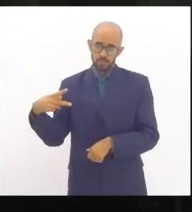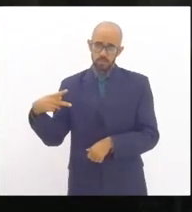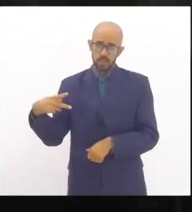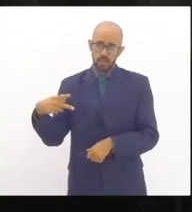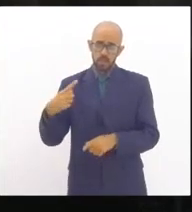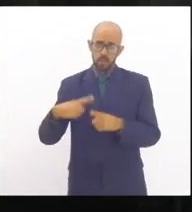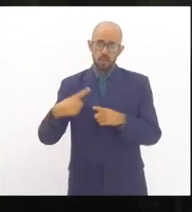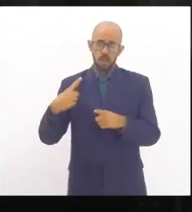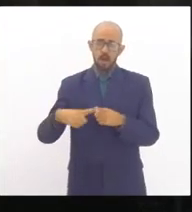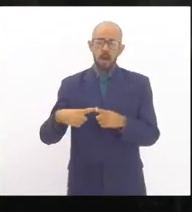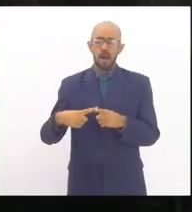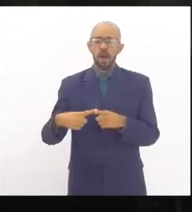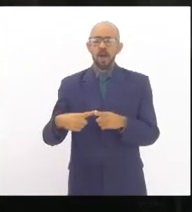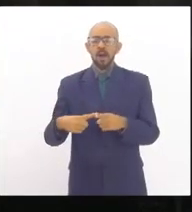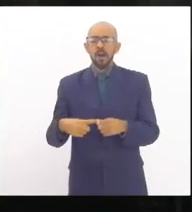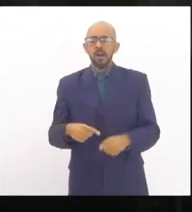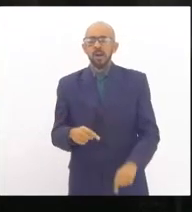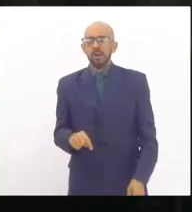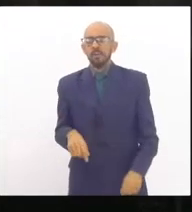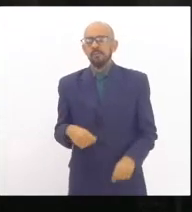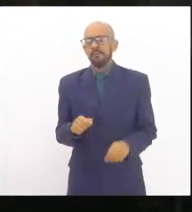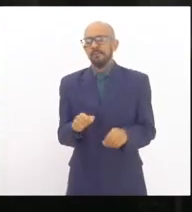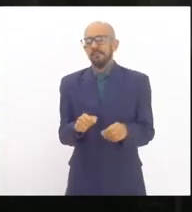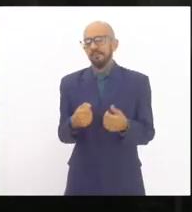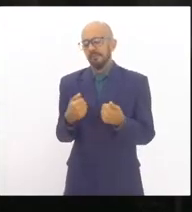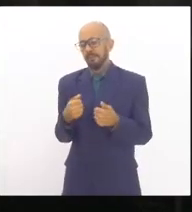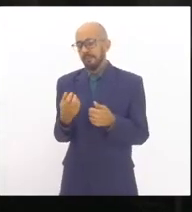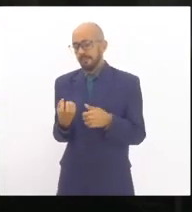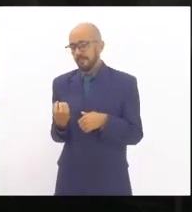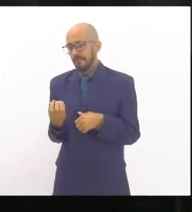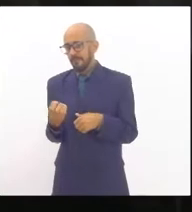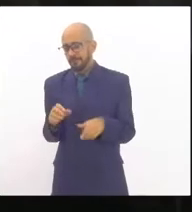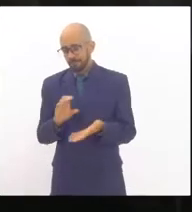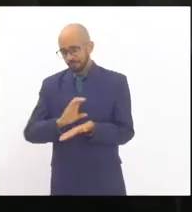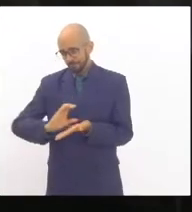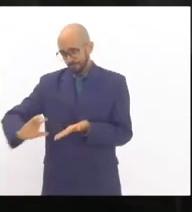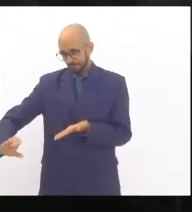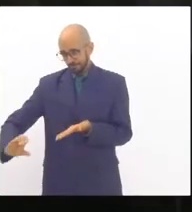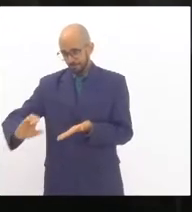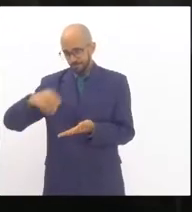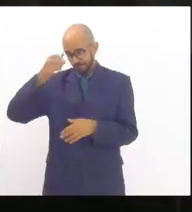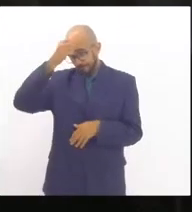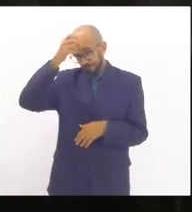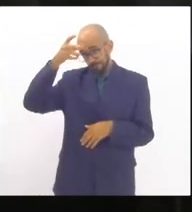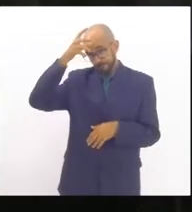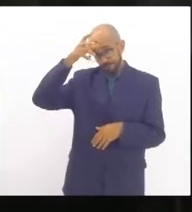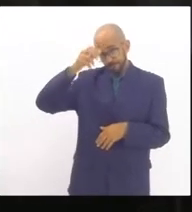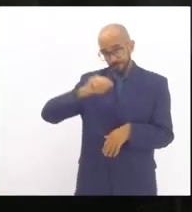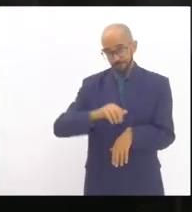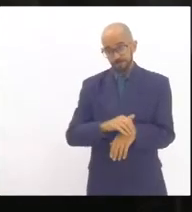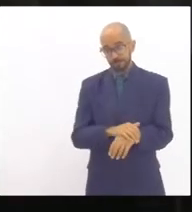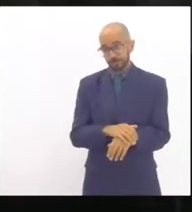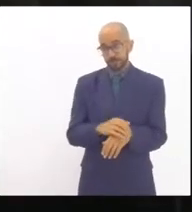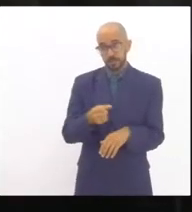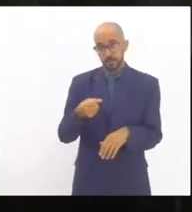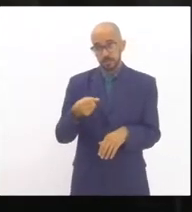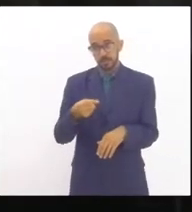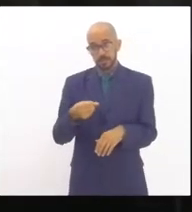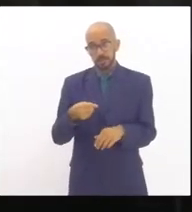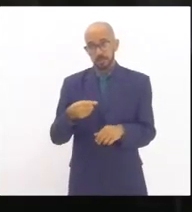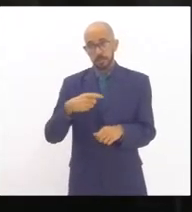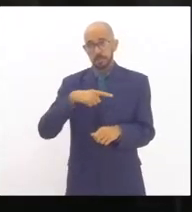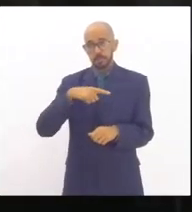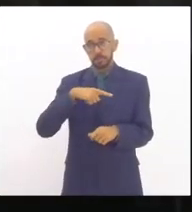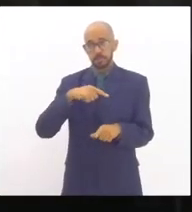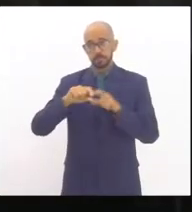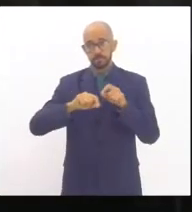porque é o deslocamento do investimento paga os municípios se de um lado a